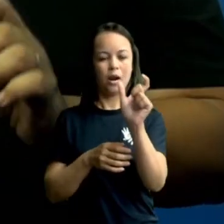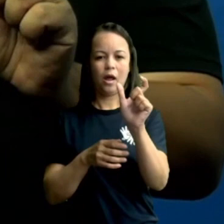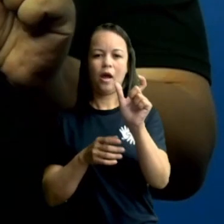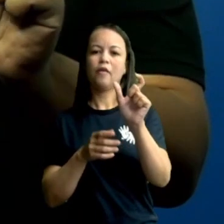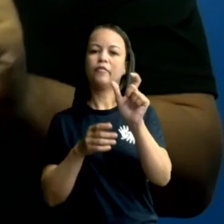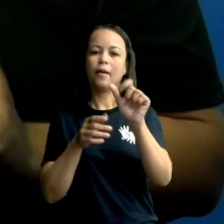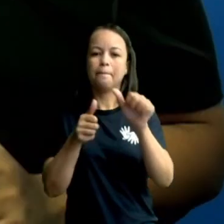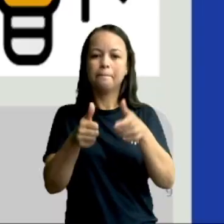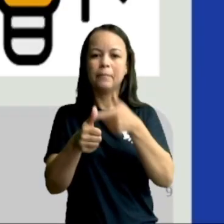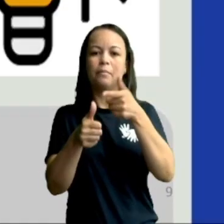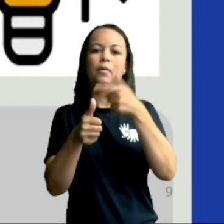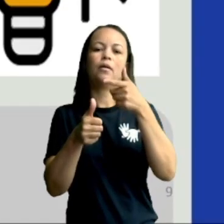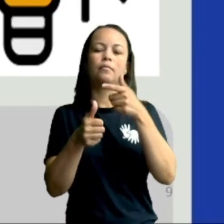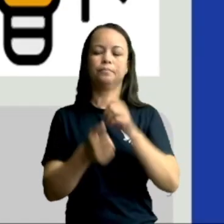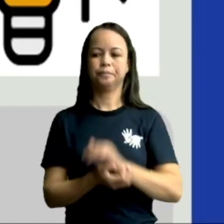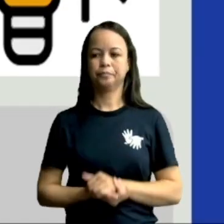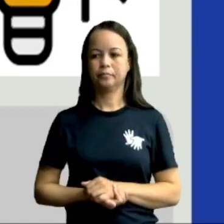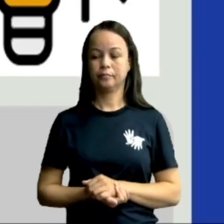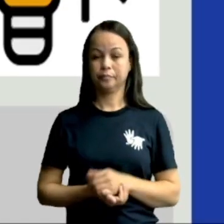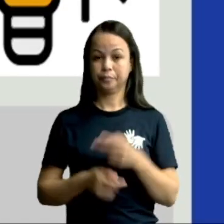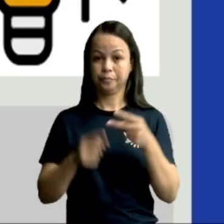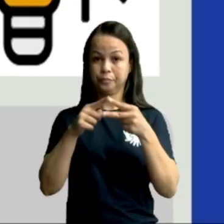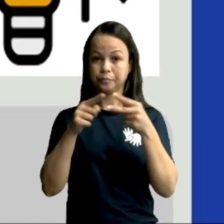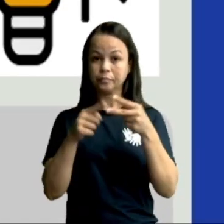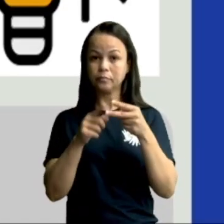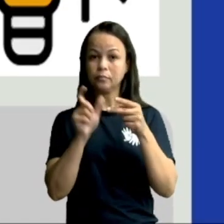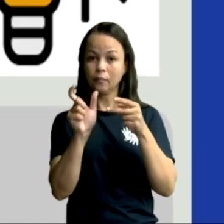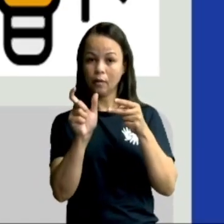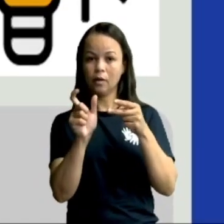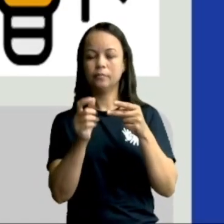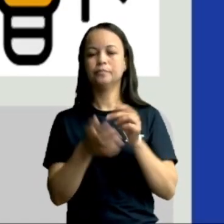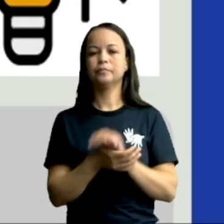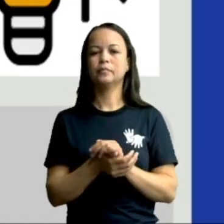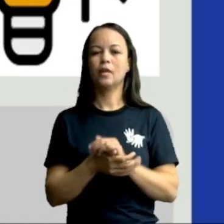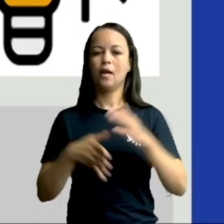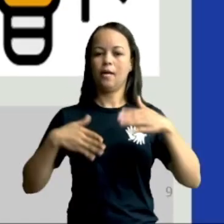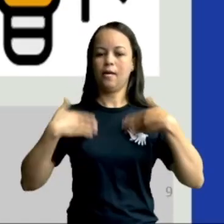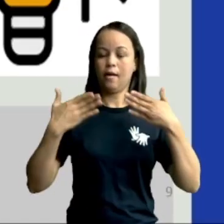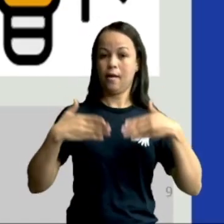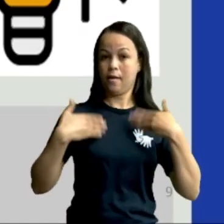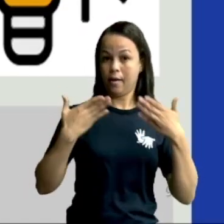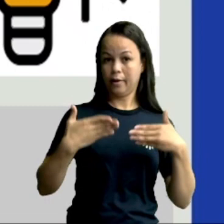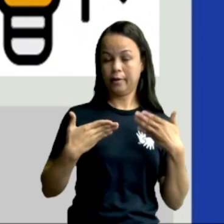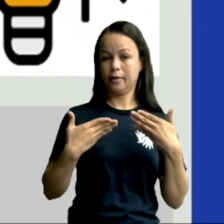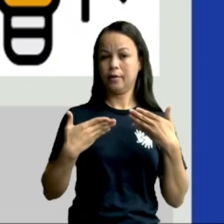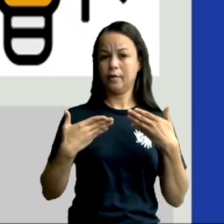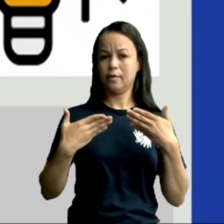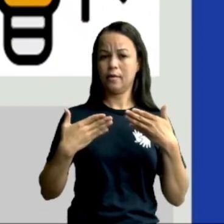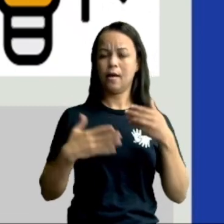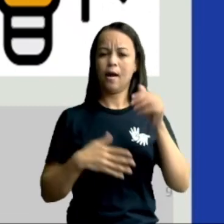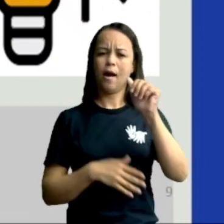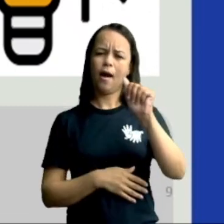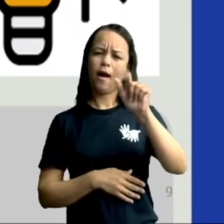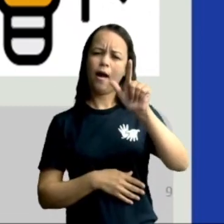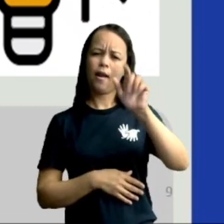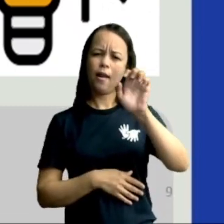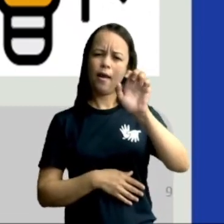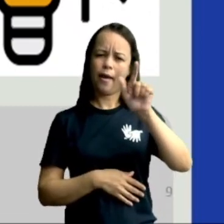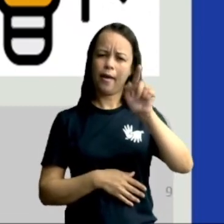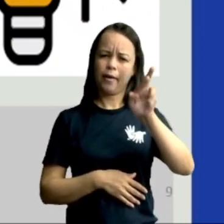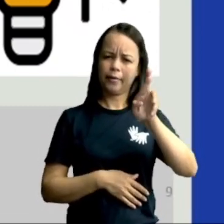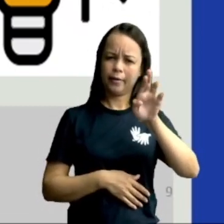gente? Vou colocar na tela duas palavrinhas para a gente entender. Alegre, mente. Alegre é uma